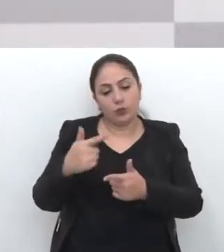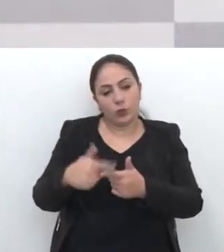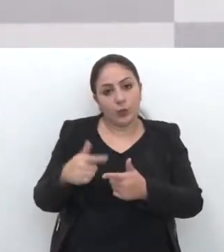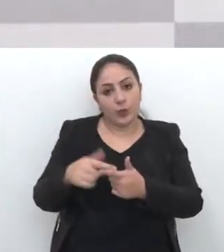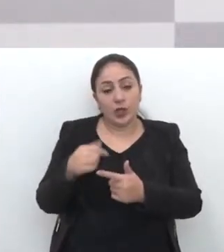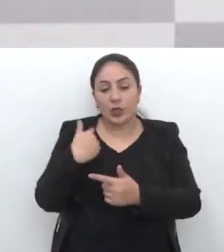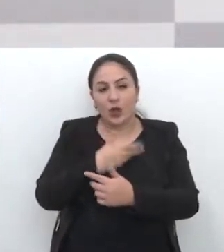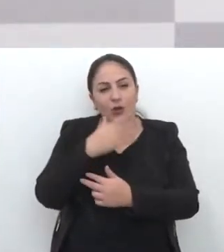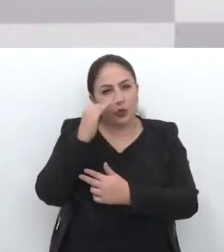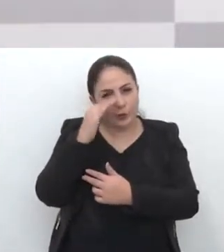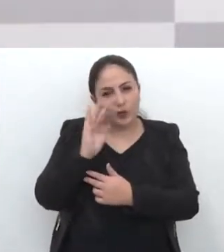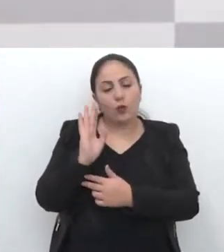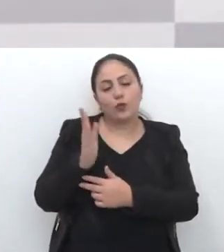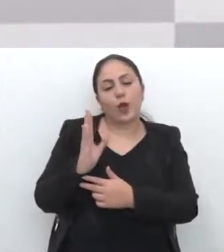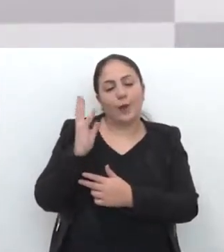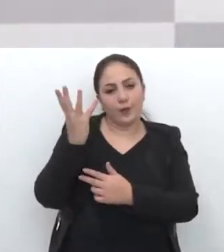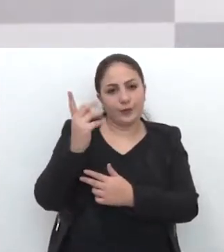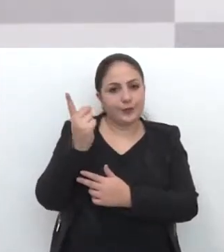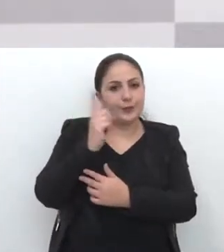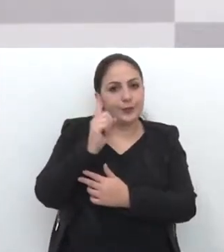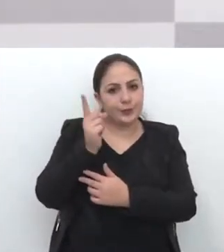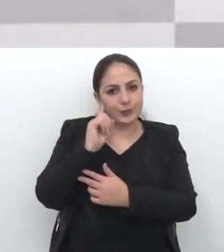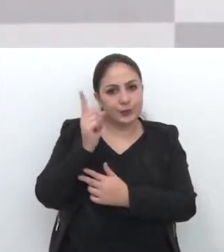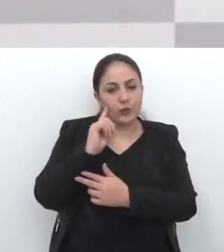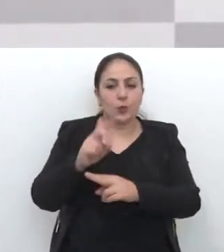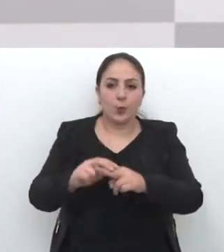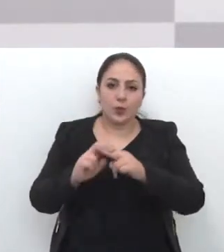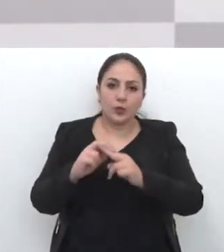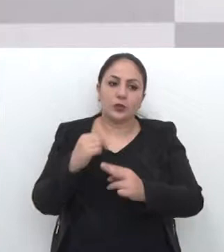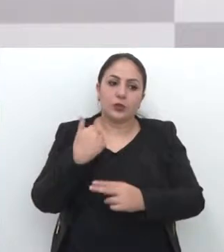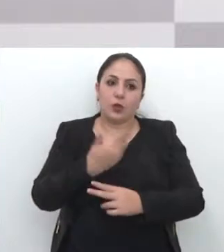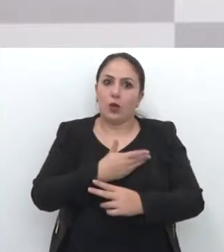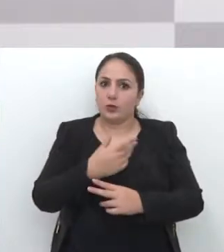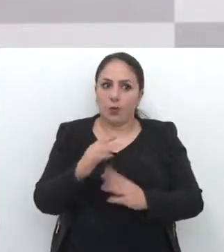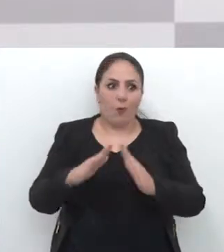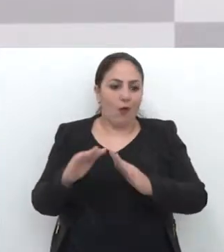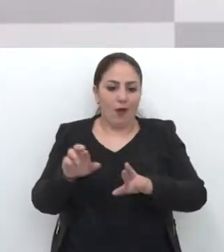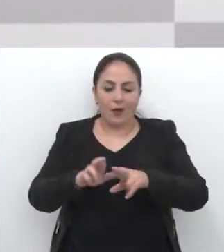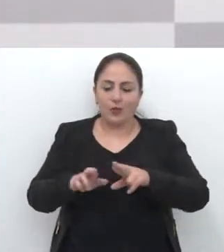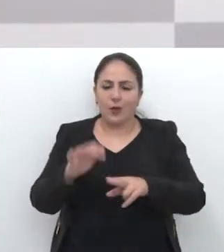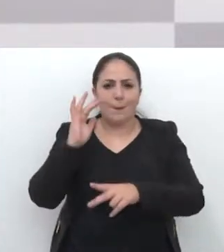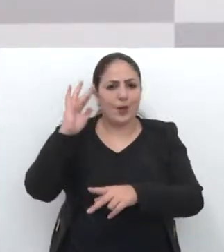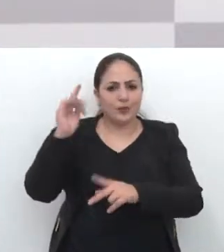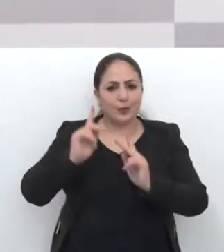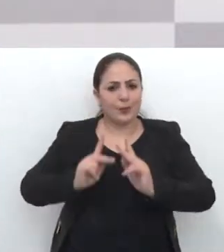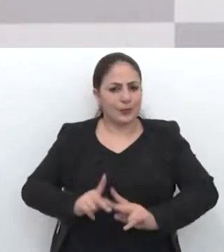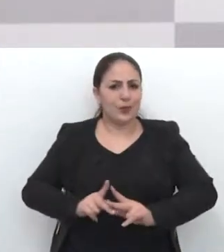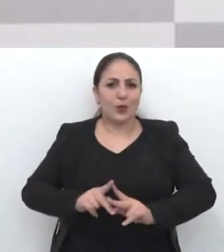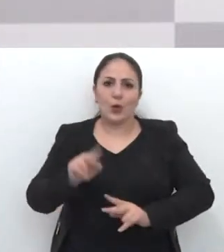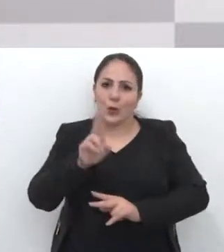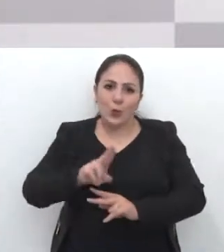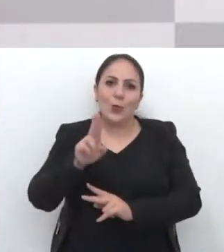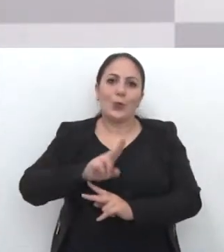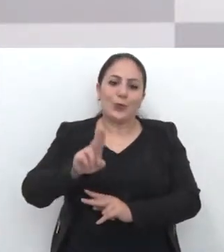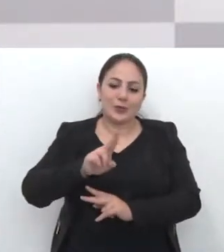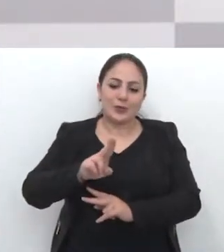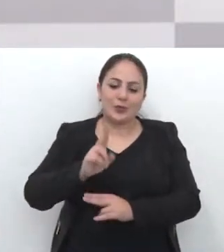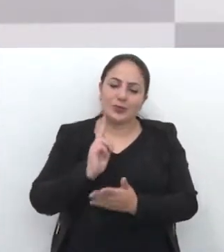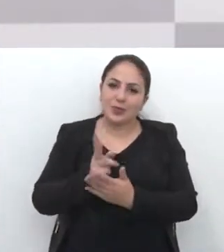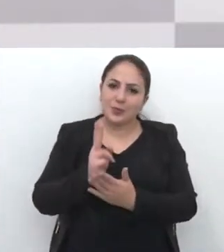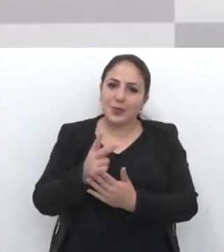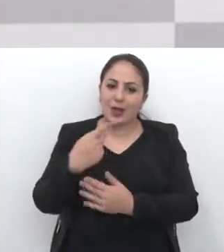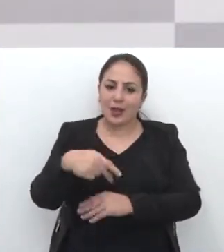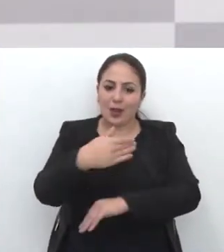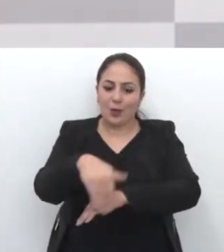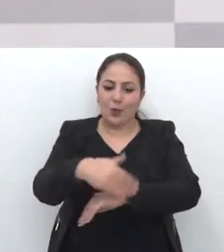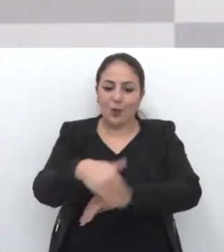alguns transtornos que a gente vem observando que acontecem no dia a dia, e isso que a gente não é daquela região. Então imagina aquelas pessoas que